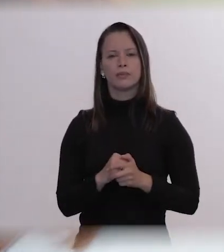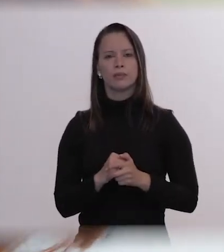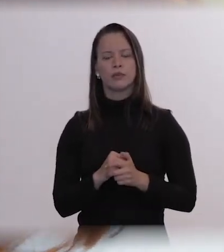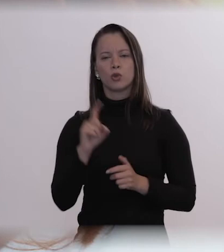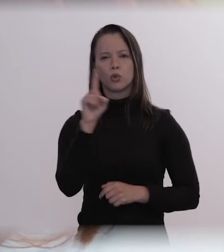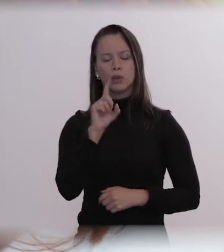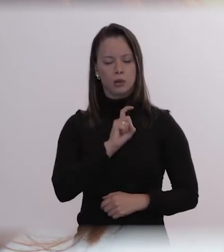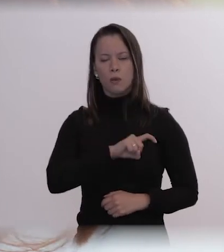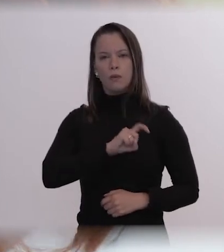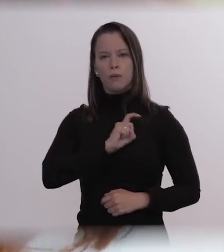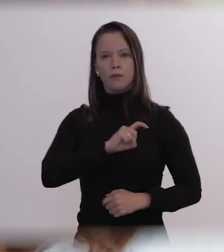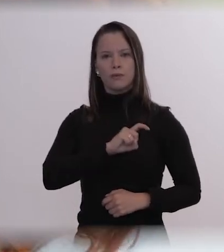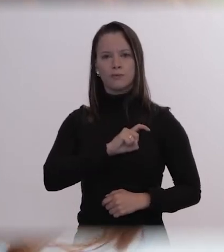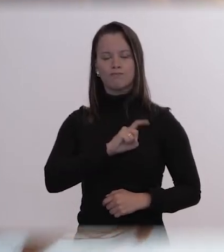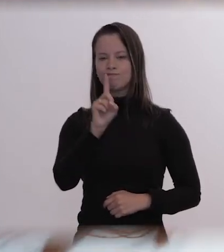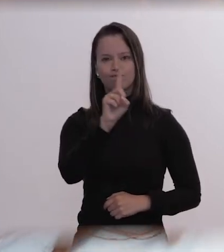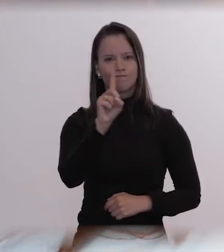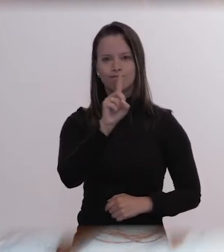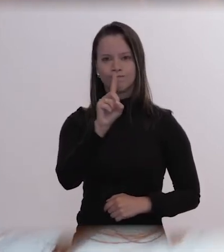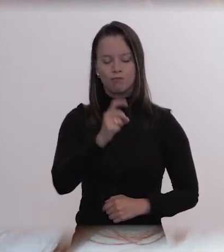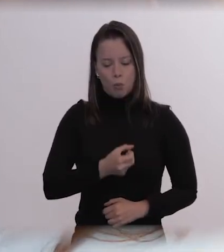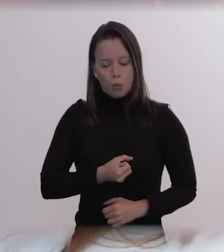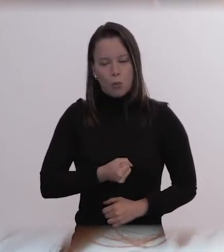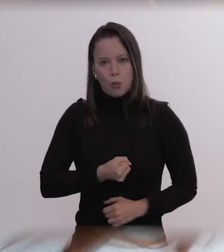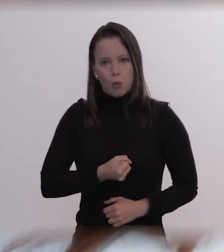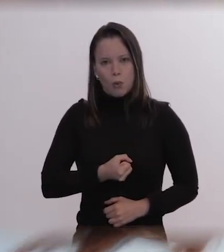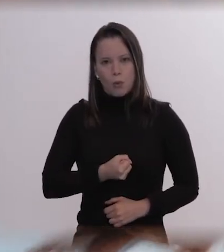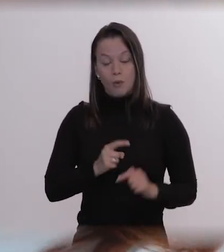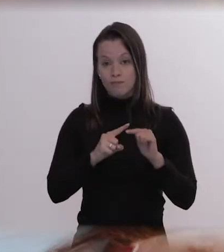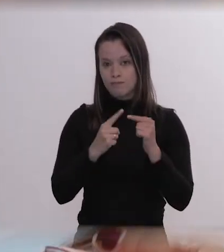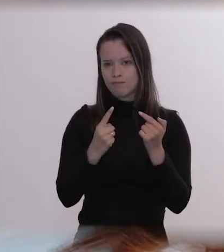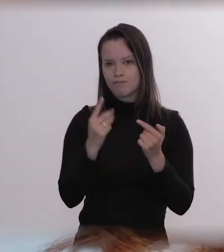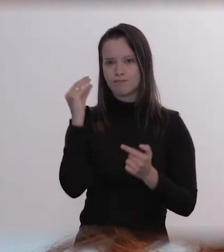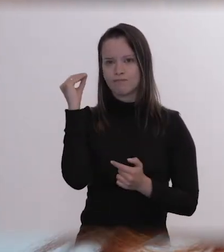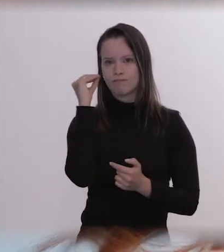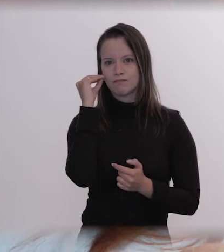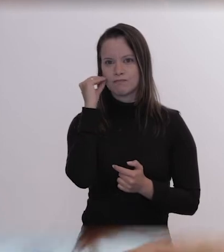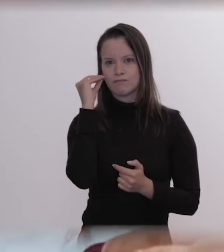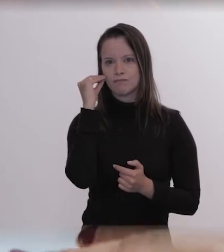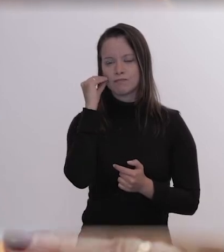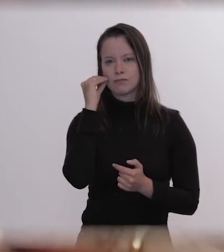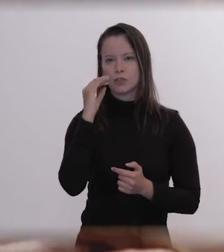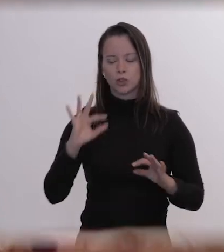não é covarde, não é uma covardia, é uma tentativa de parar com aquela